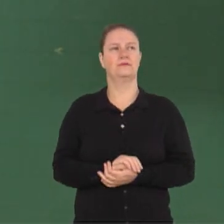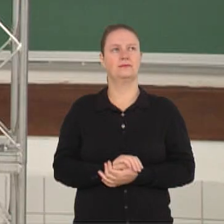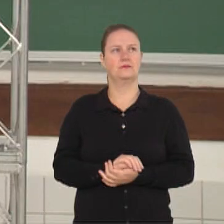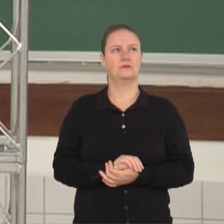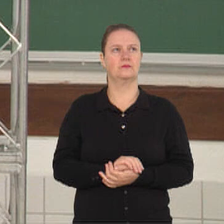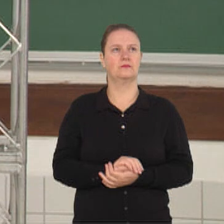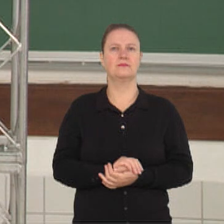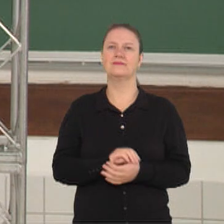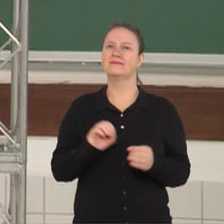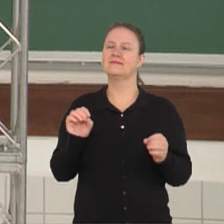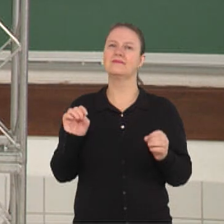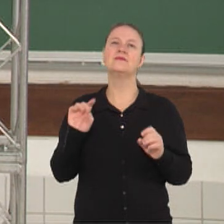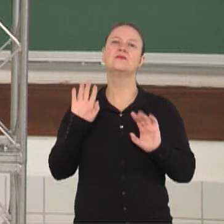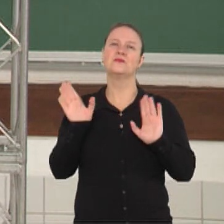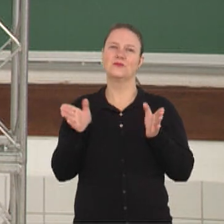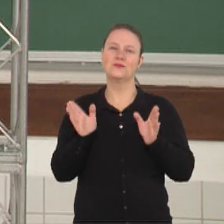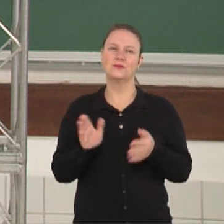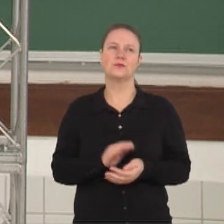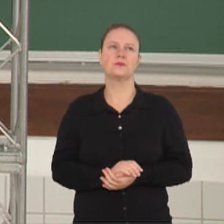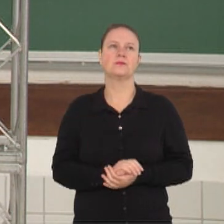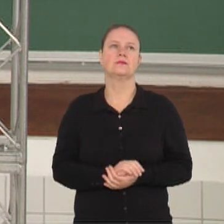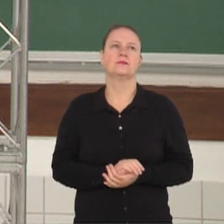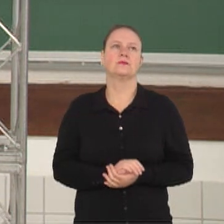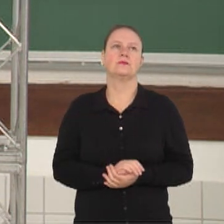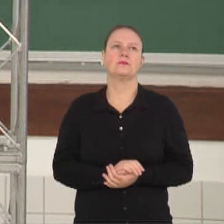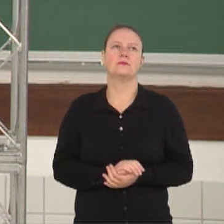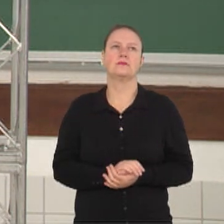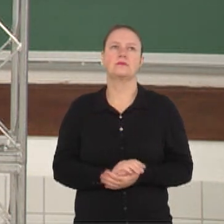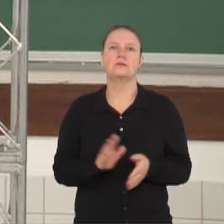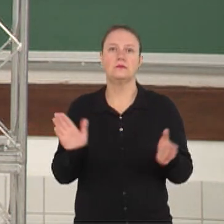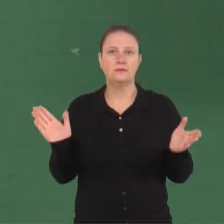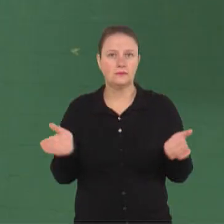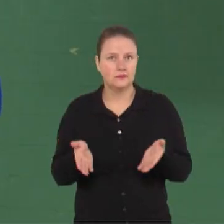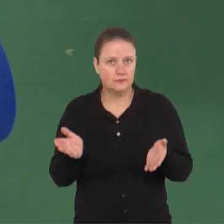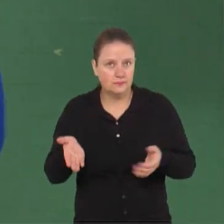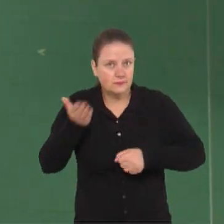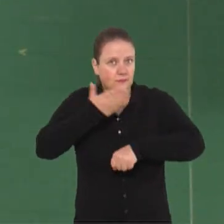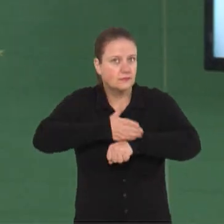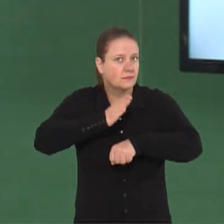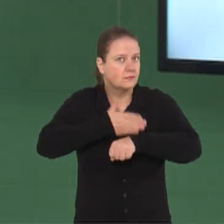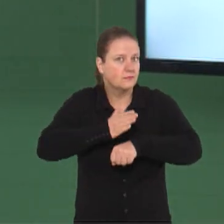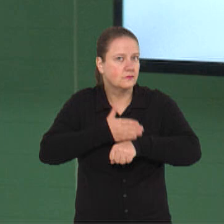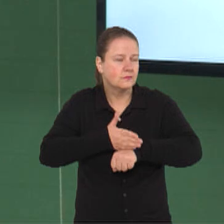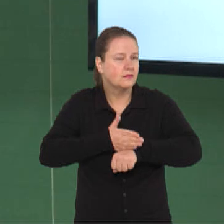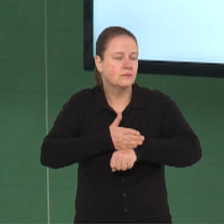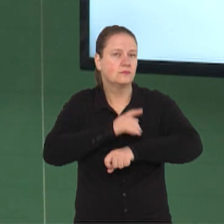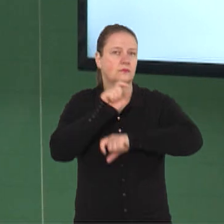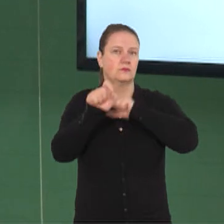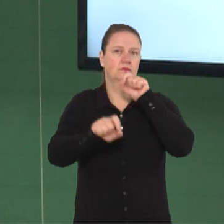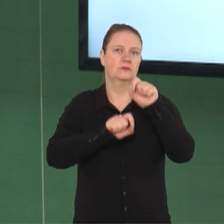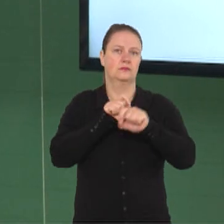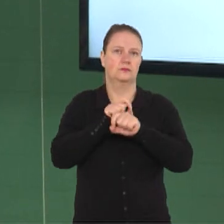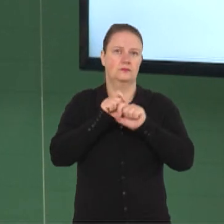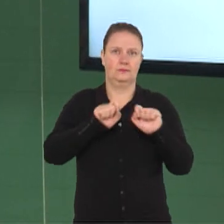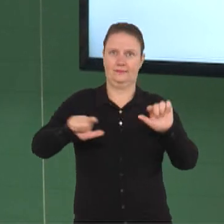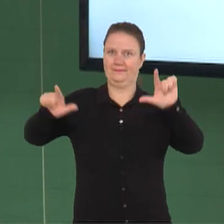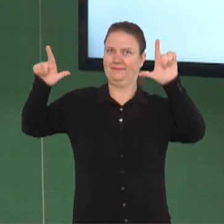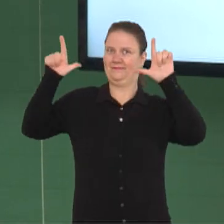Então, são as soluções desse exercício. Vamos para um exercício de aplicação agora na